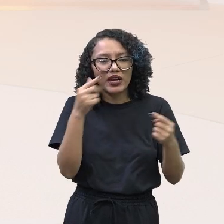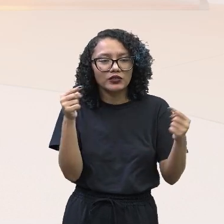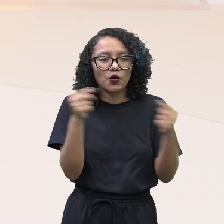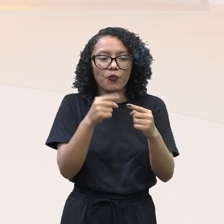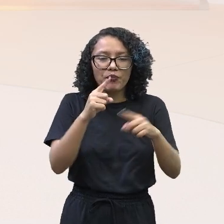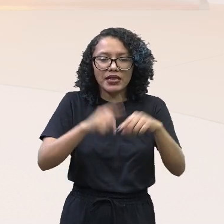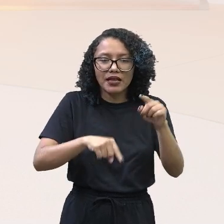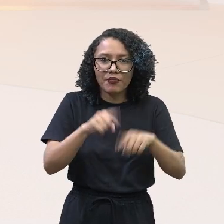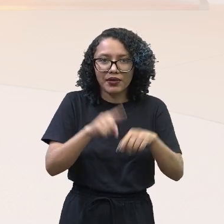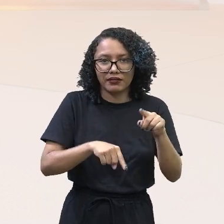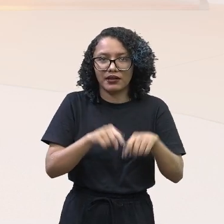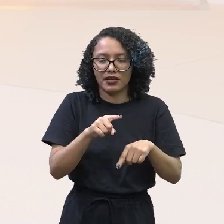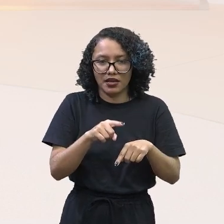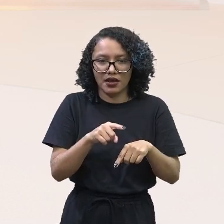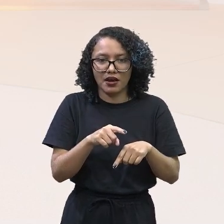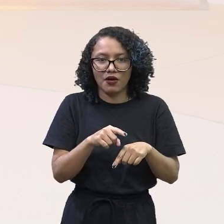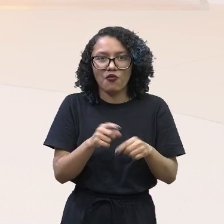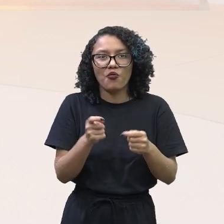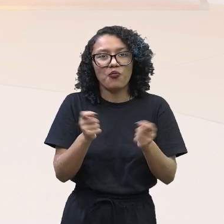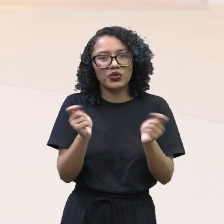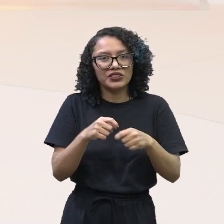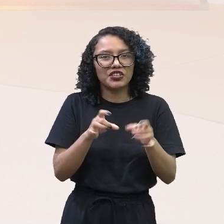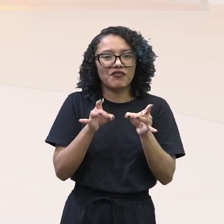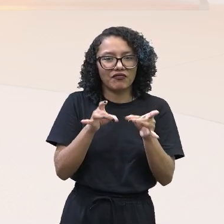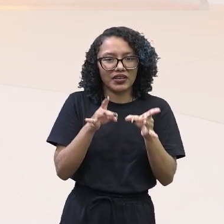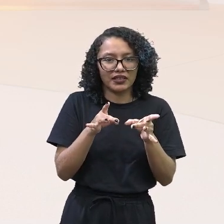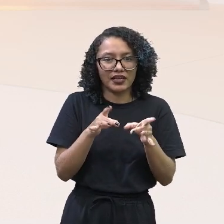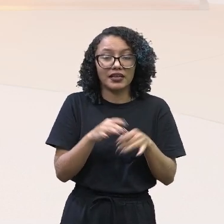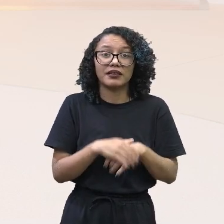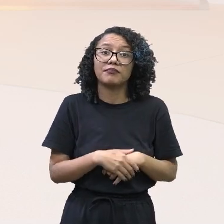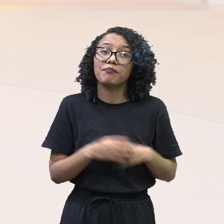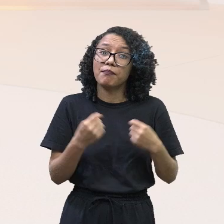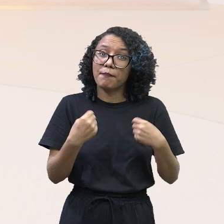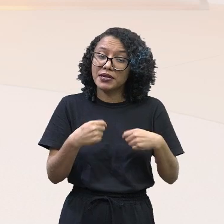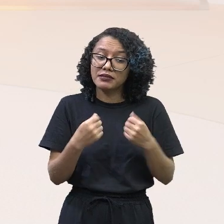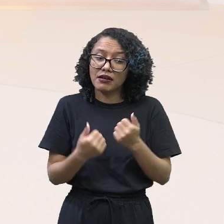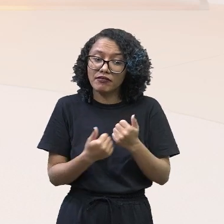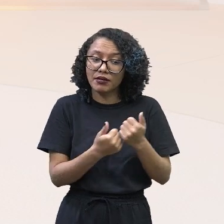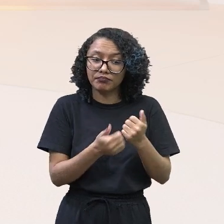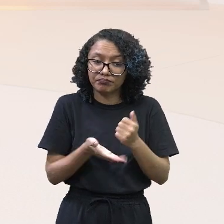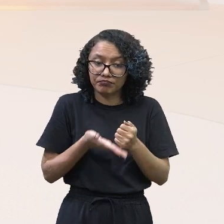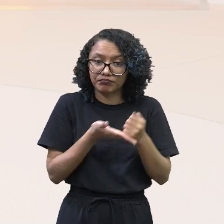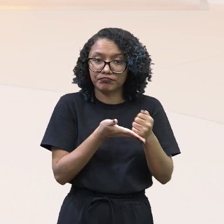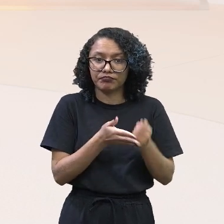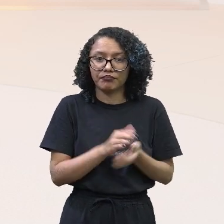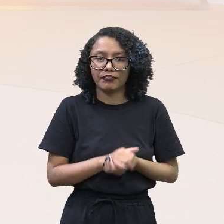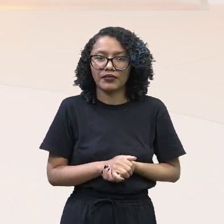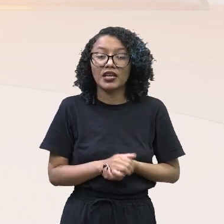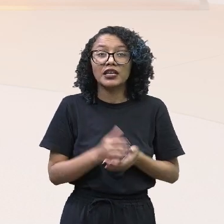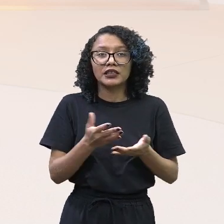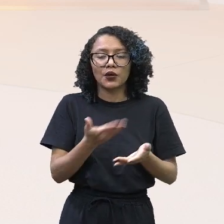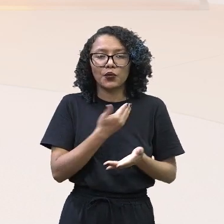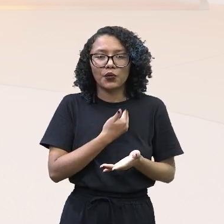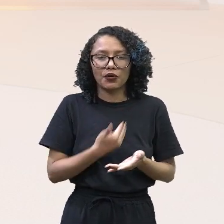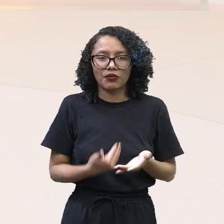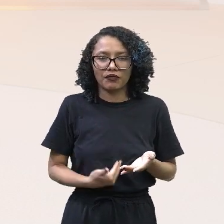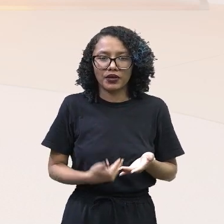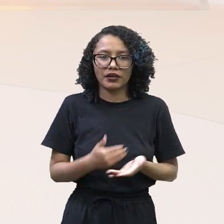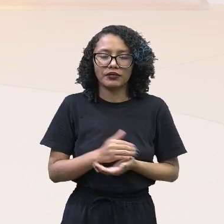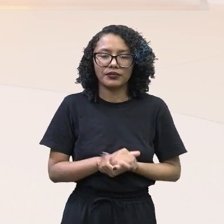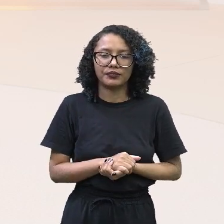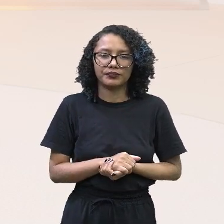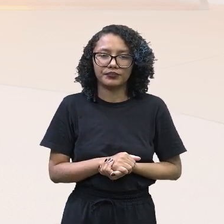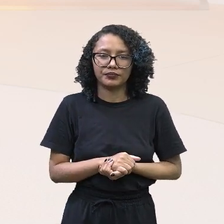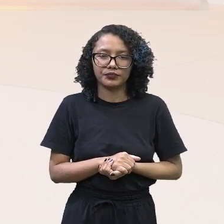eles que eles fossem ressarcidos. E a coroa, e aí o governo, ele não vai